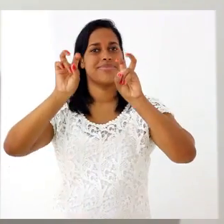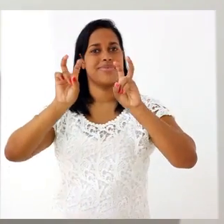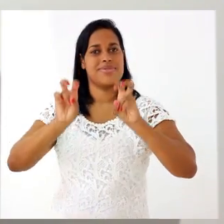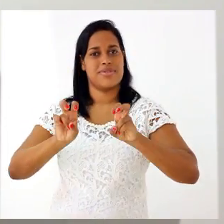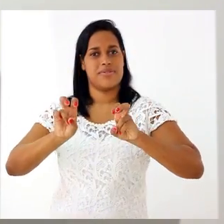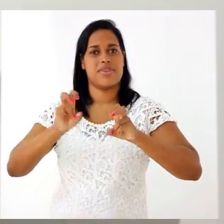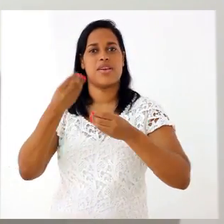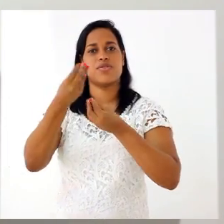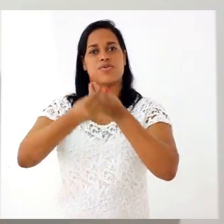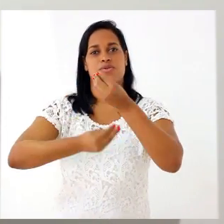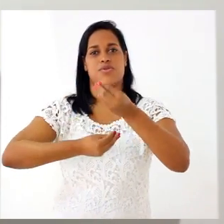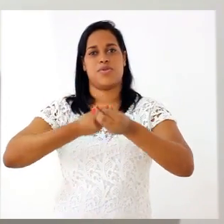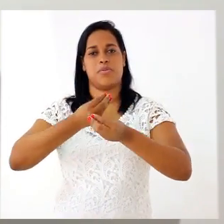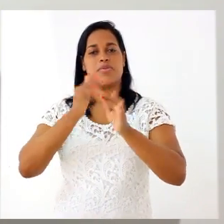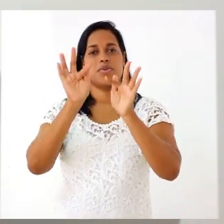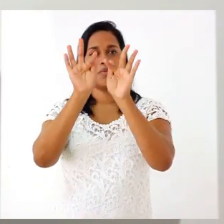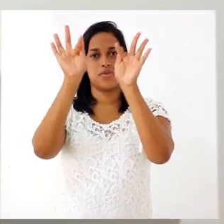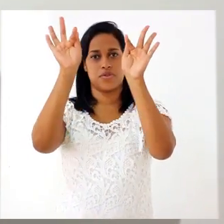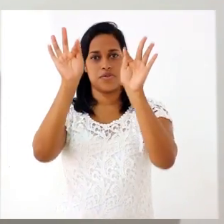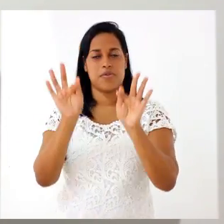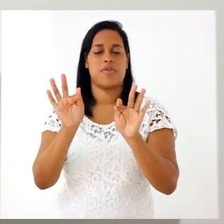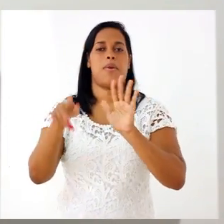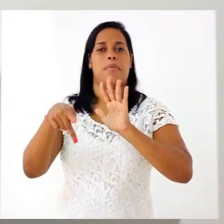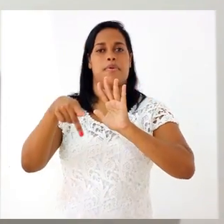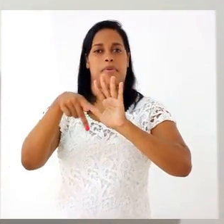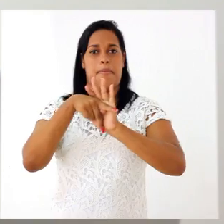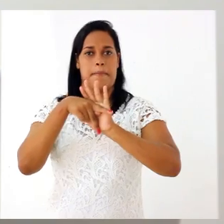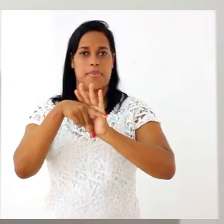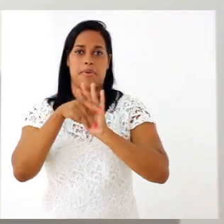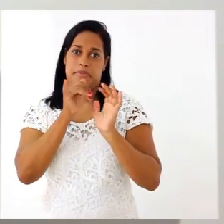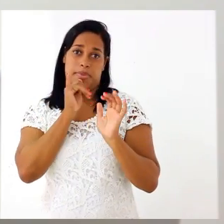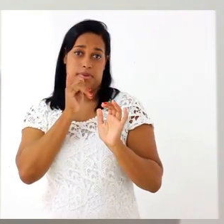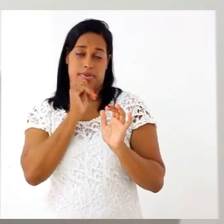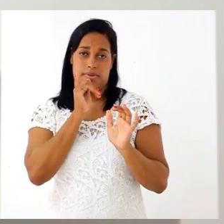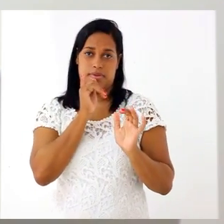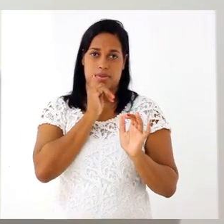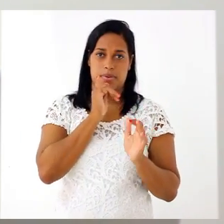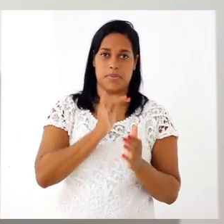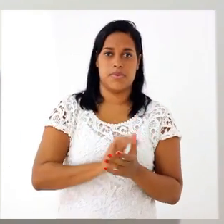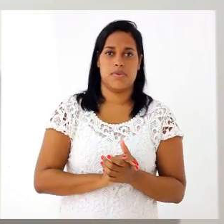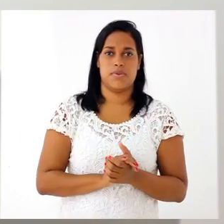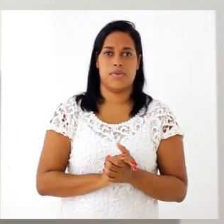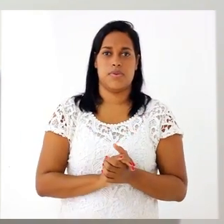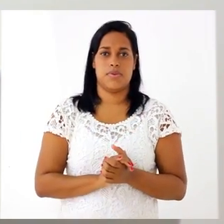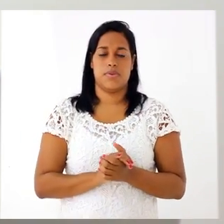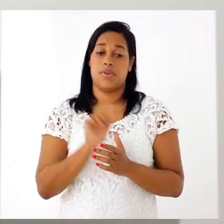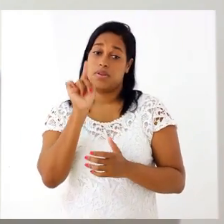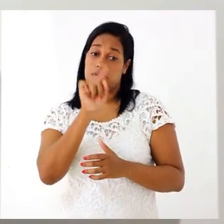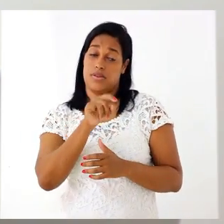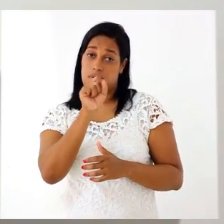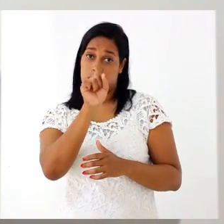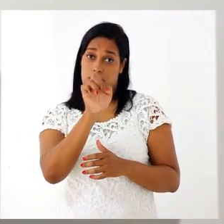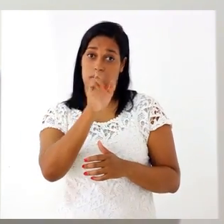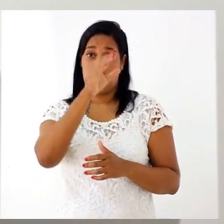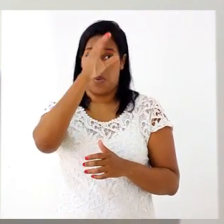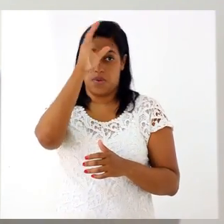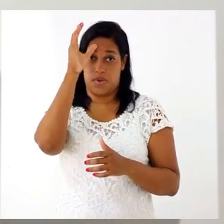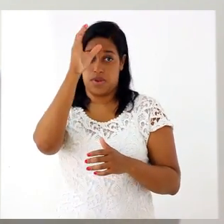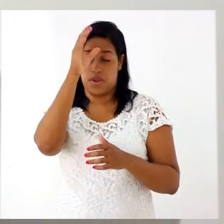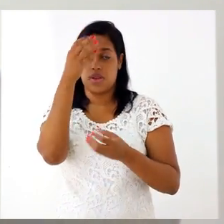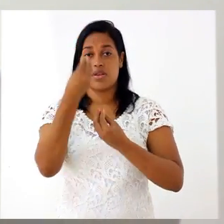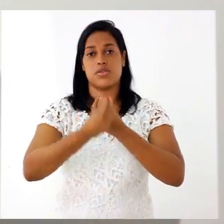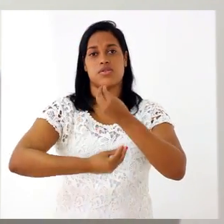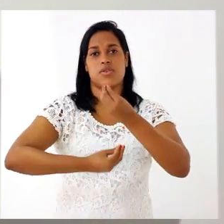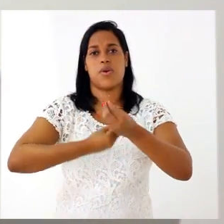por algumas formas, como é o caso de ser categorizado